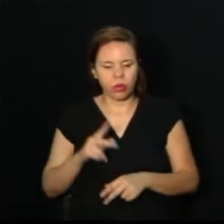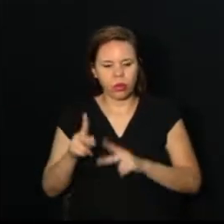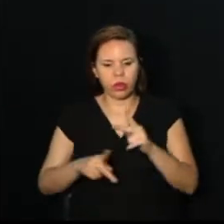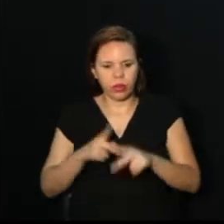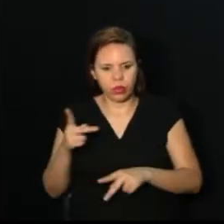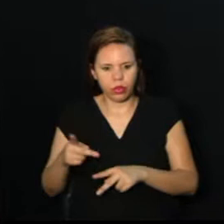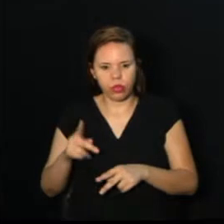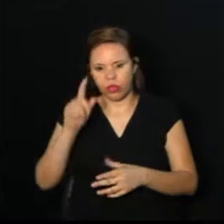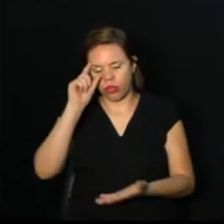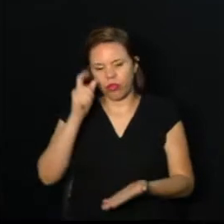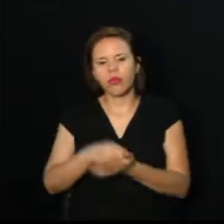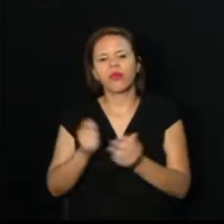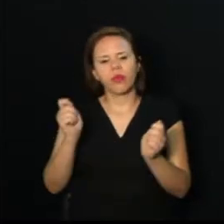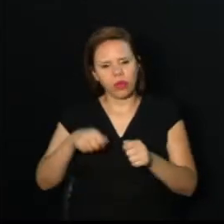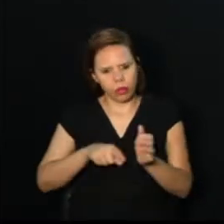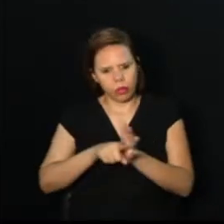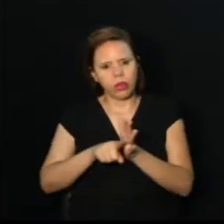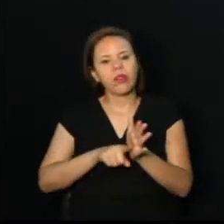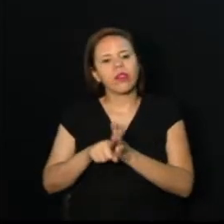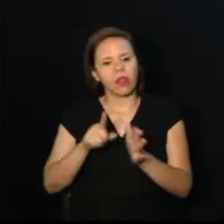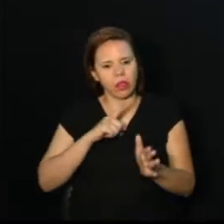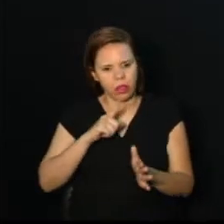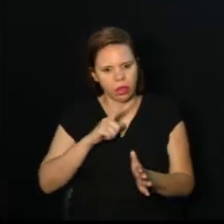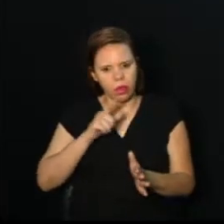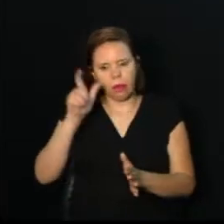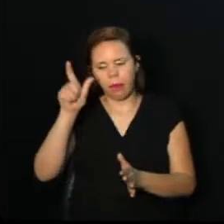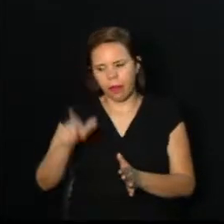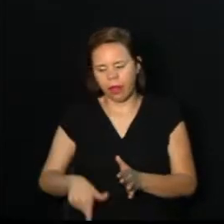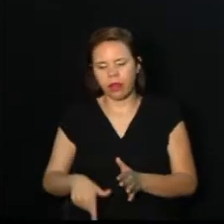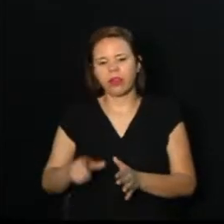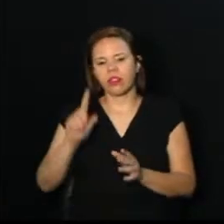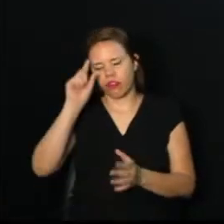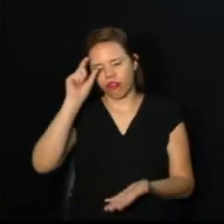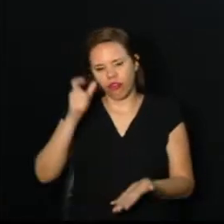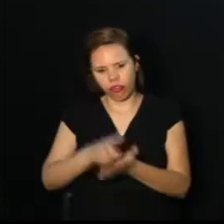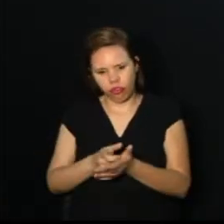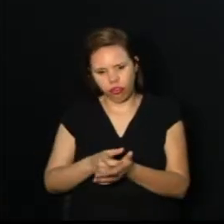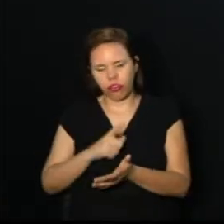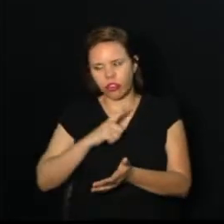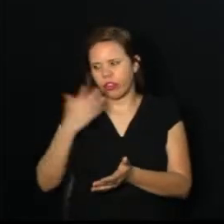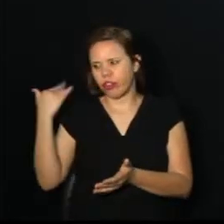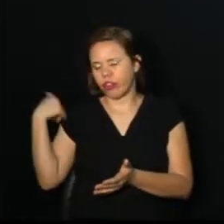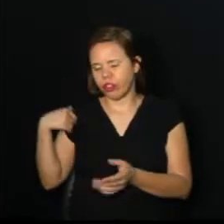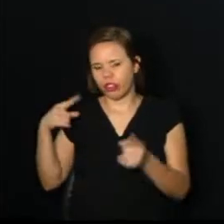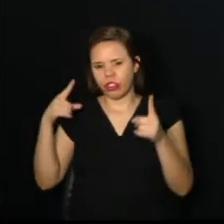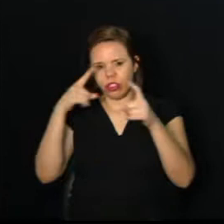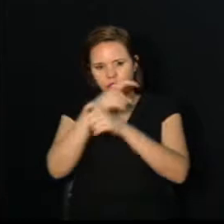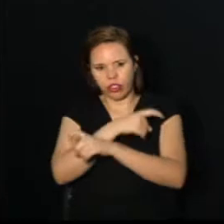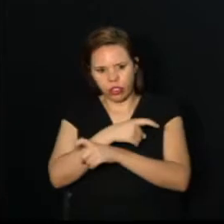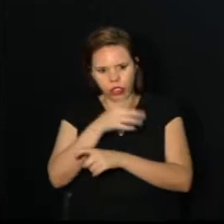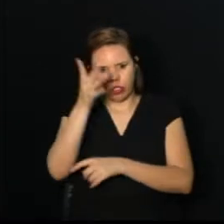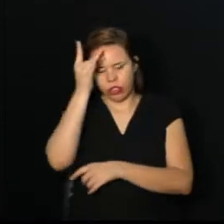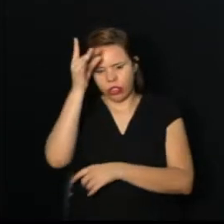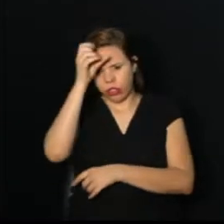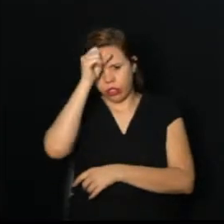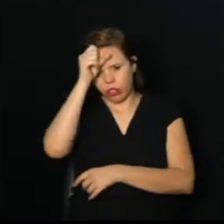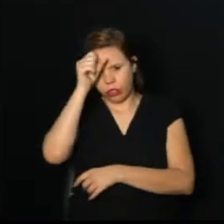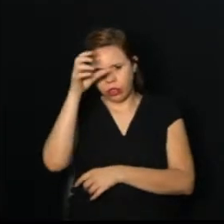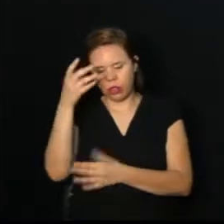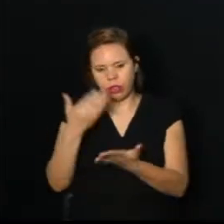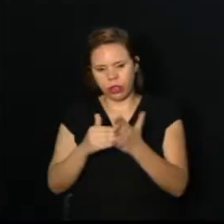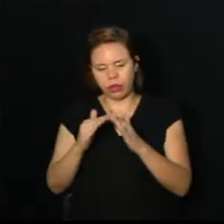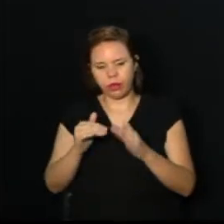pode pesquisar. Tem um parente que foi disléxico ou que teve dificuldade de aprender na escola.